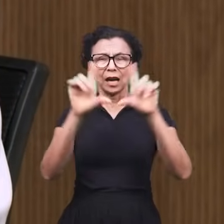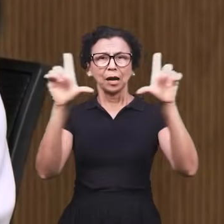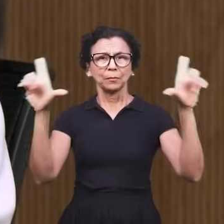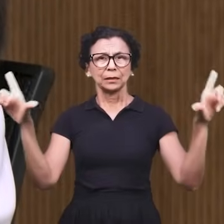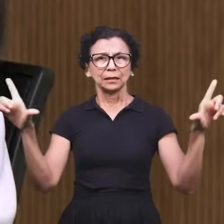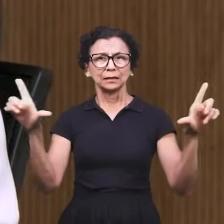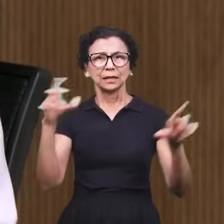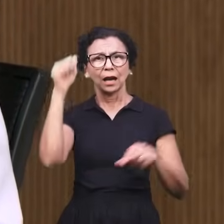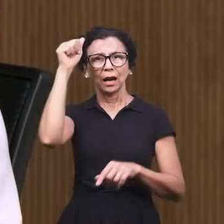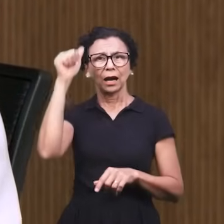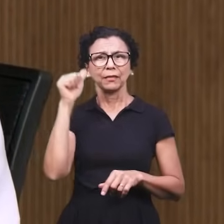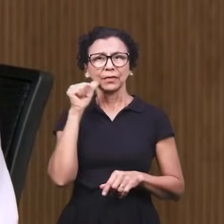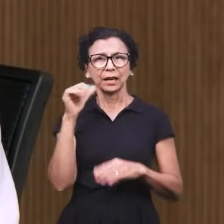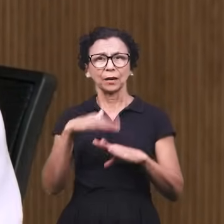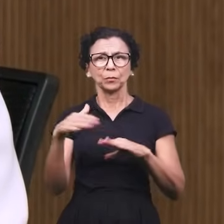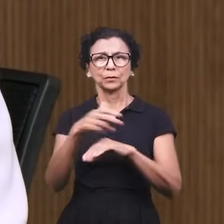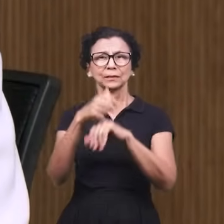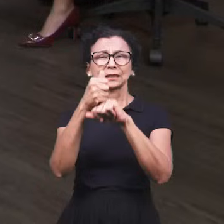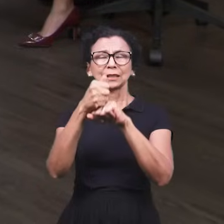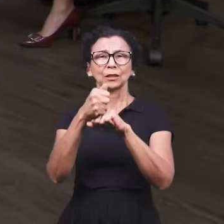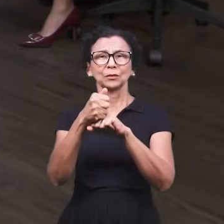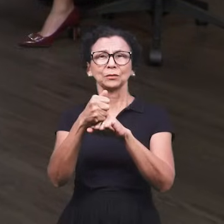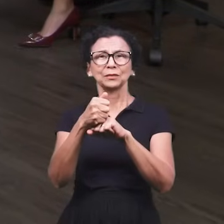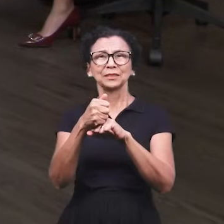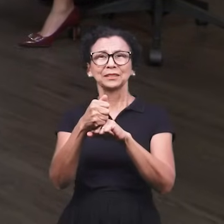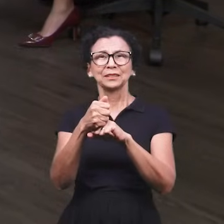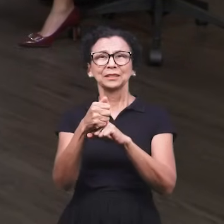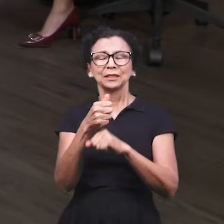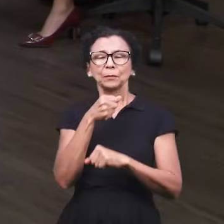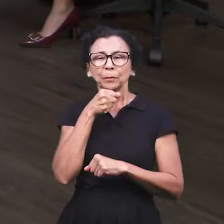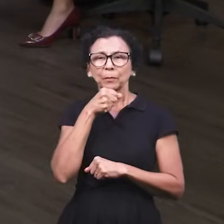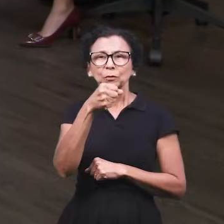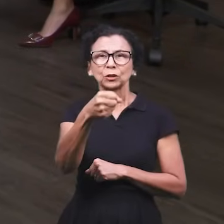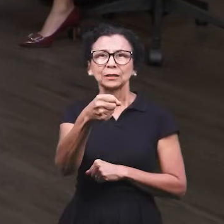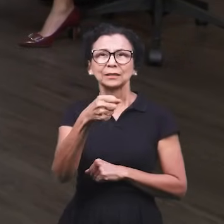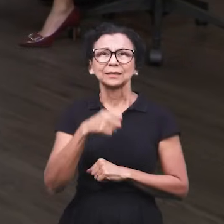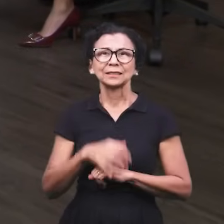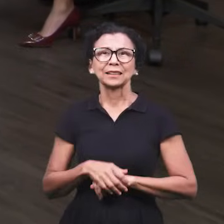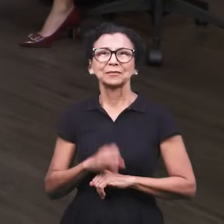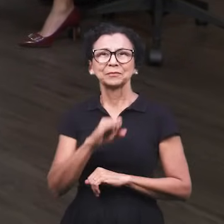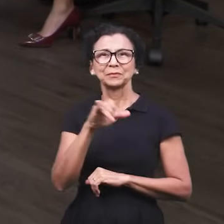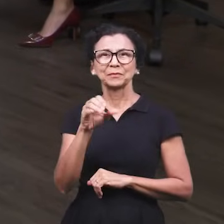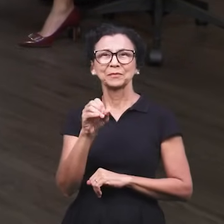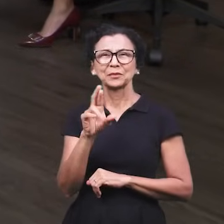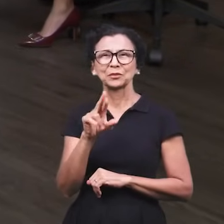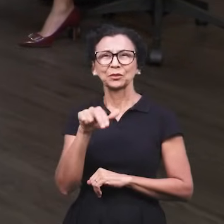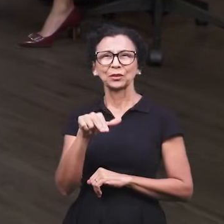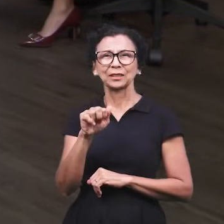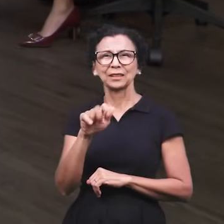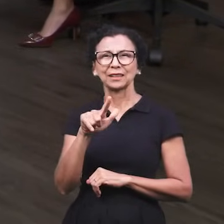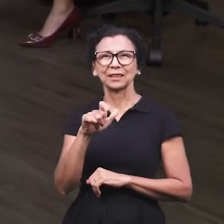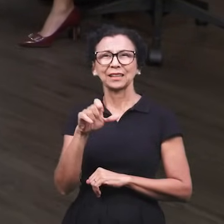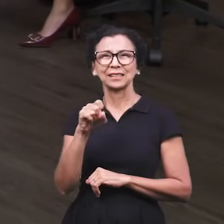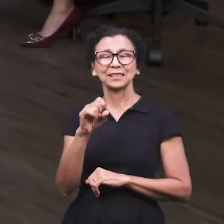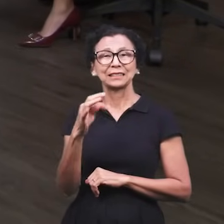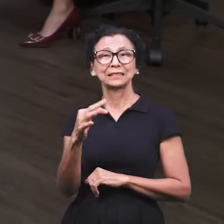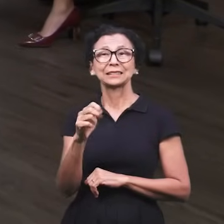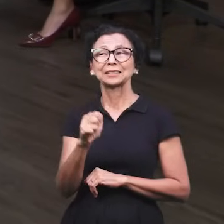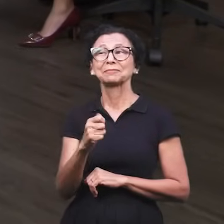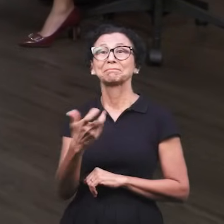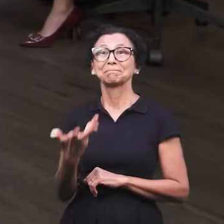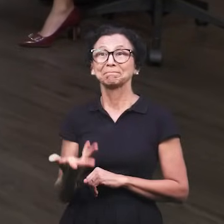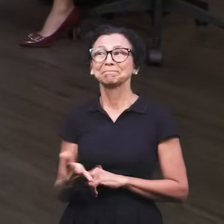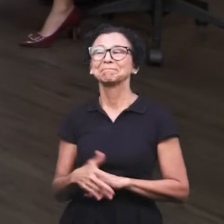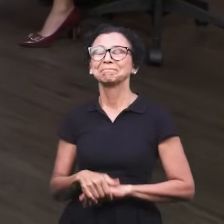Maravilha, glória a Jesus. Né? Foi muito claro. É a experiência. E o melhor de tudo, creio que Deus esteja